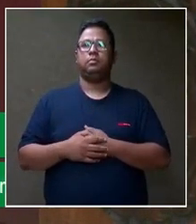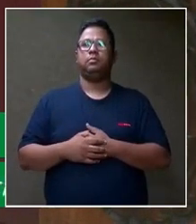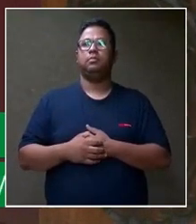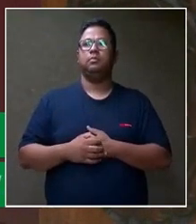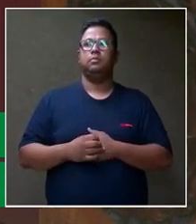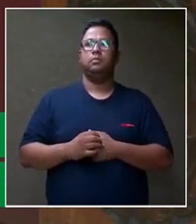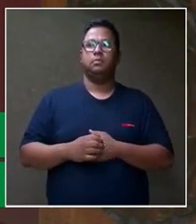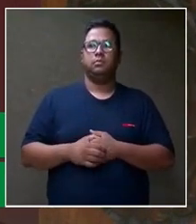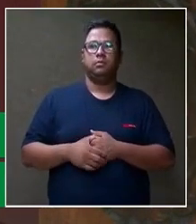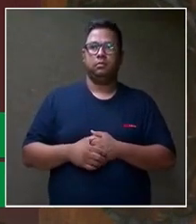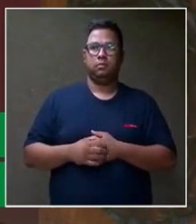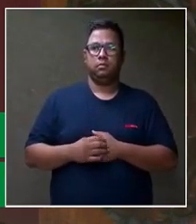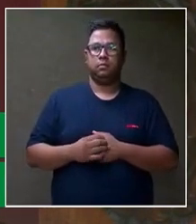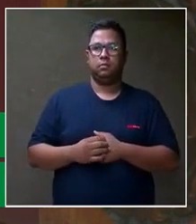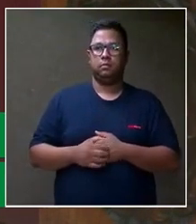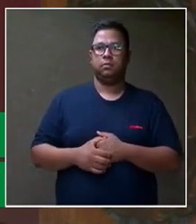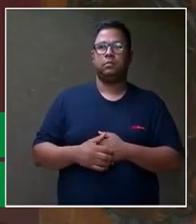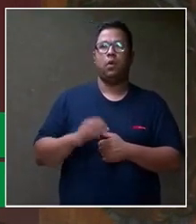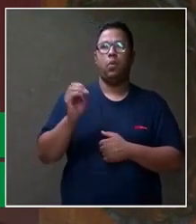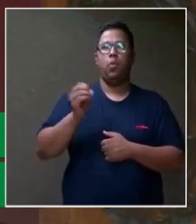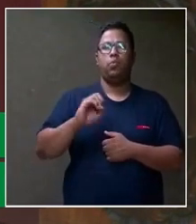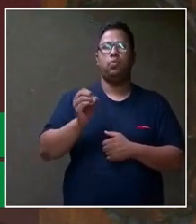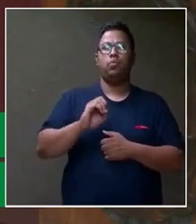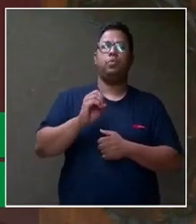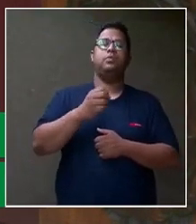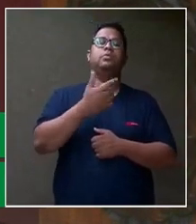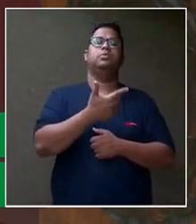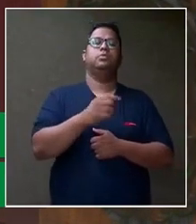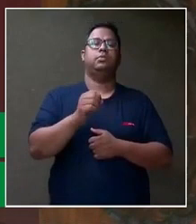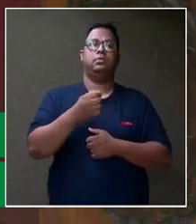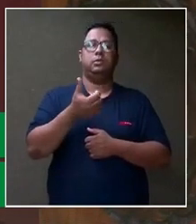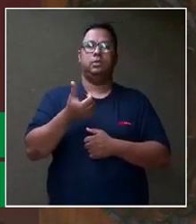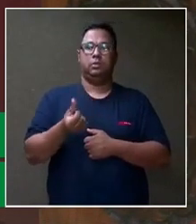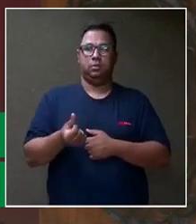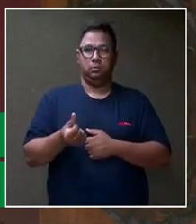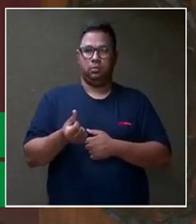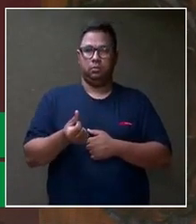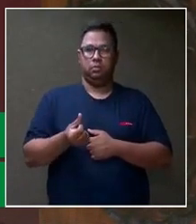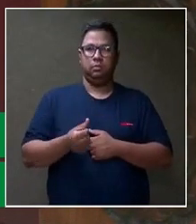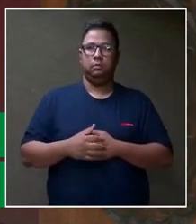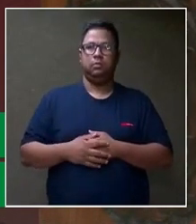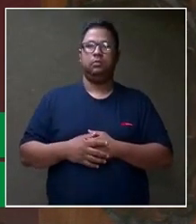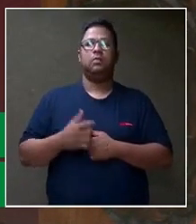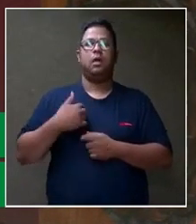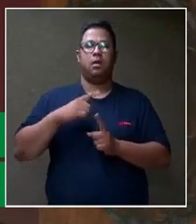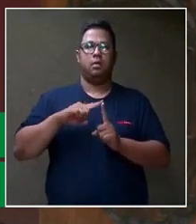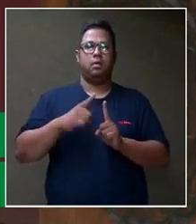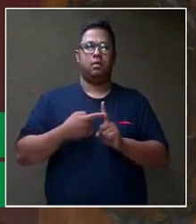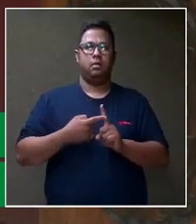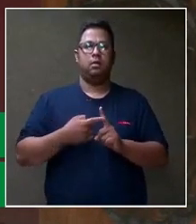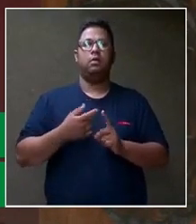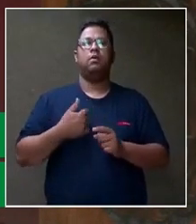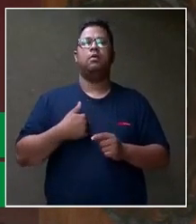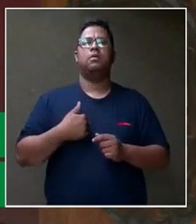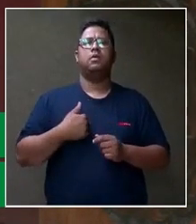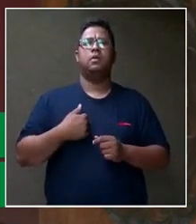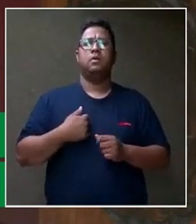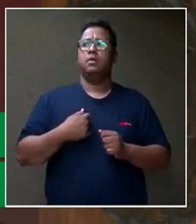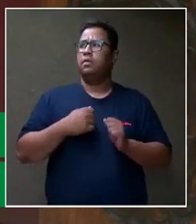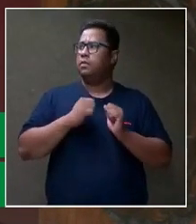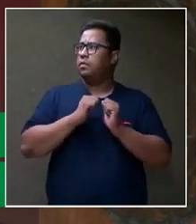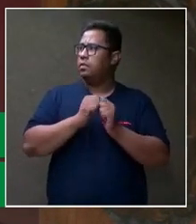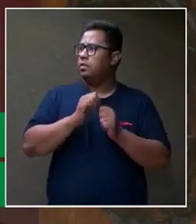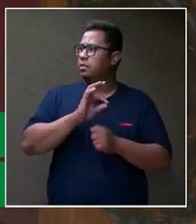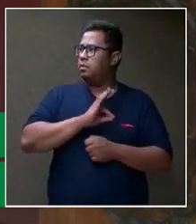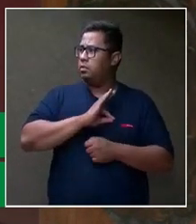no interrogatório dele na DCCM, que foi em outubro de 2016. Eu estava grávida ainda. Vocês eram da mesma turma da polícia?